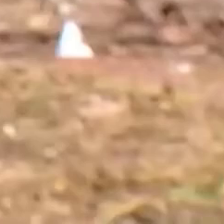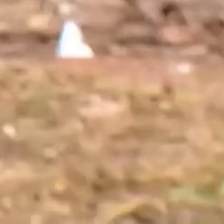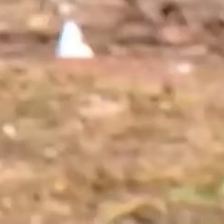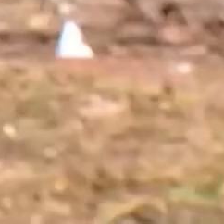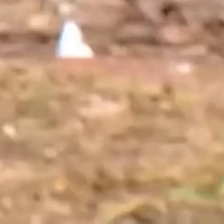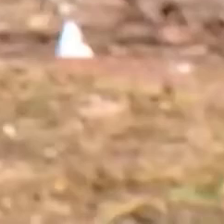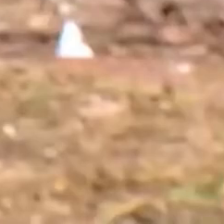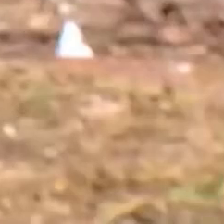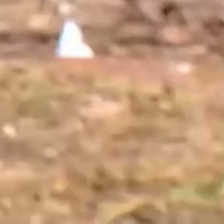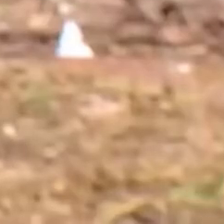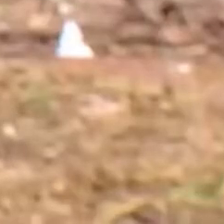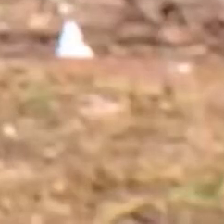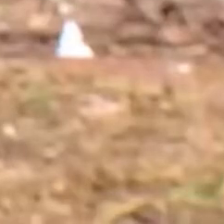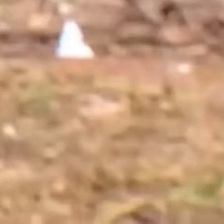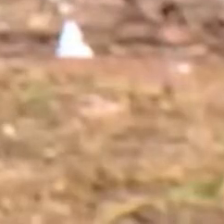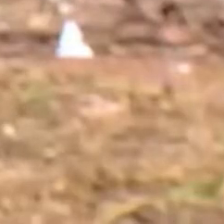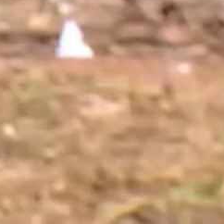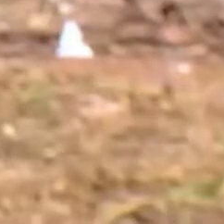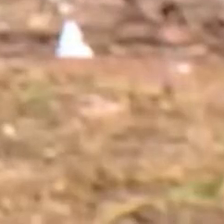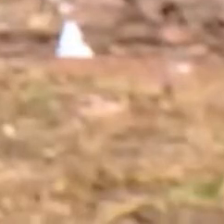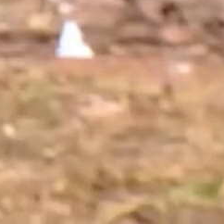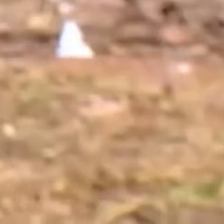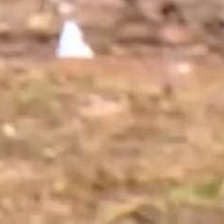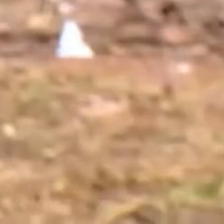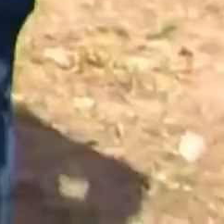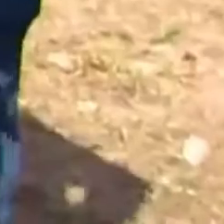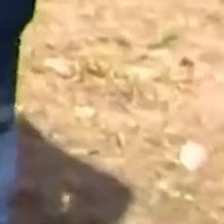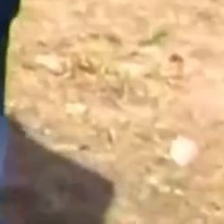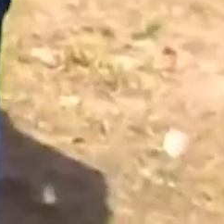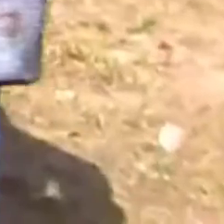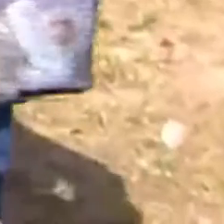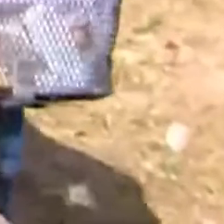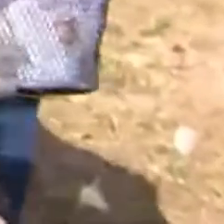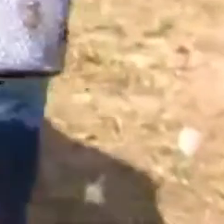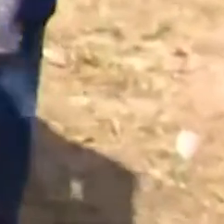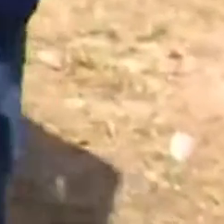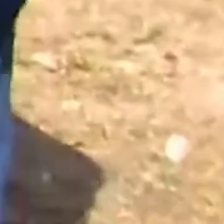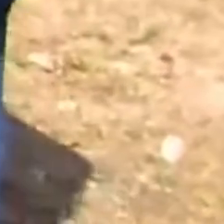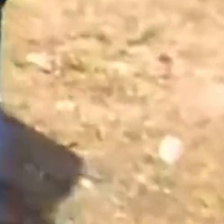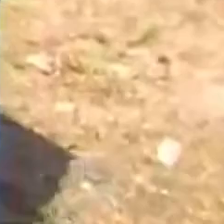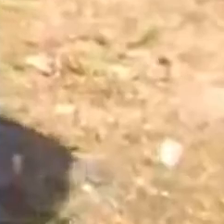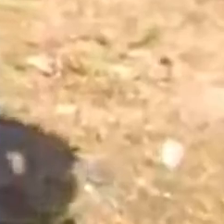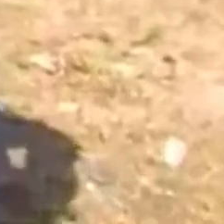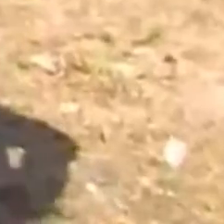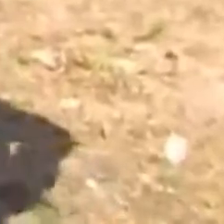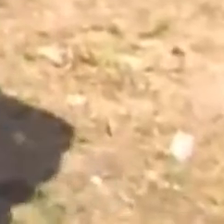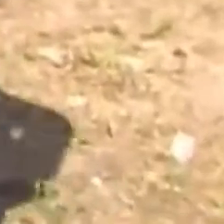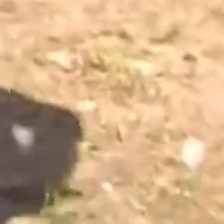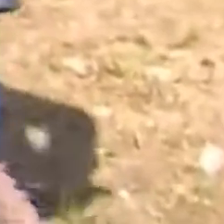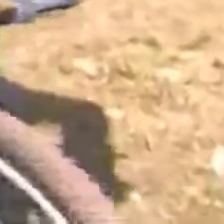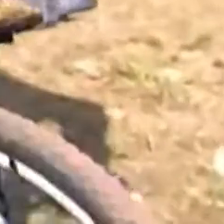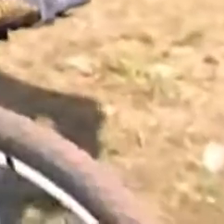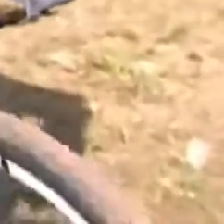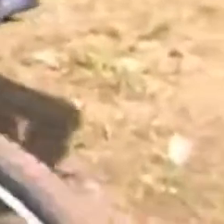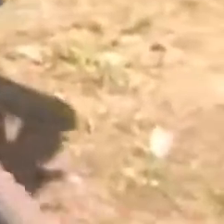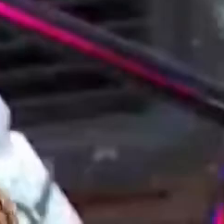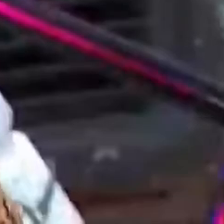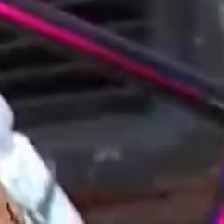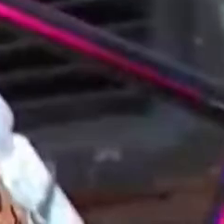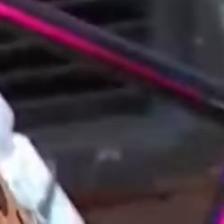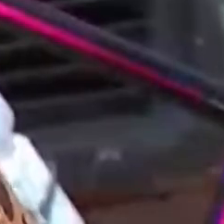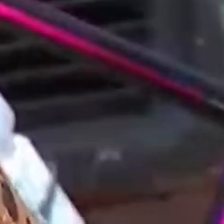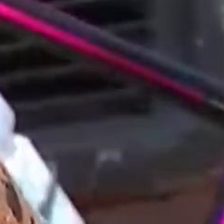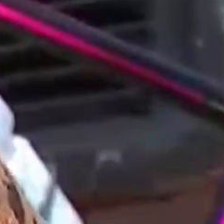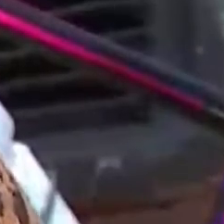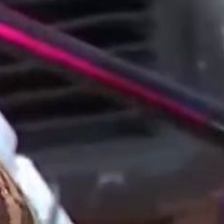feliz com tudo isso. Então, a gente está aguardando essa ciclovia sair. Até quem não tinha bicicleta ficou empolgada com a ideia e